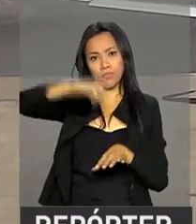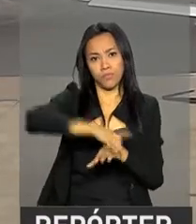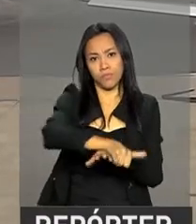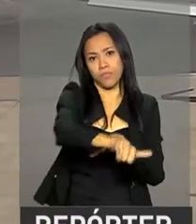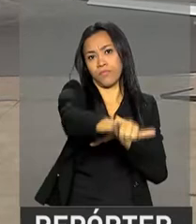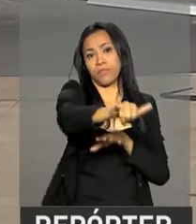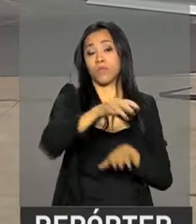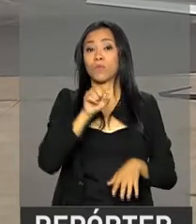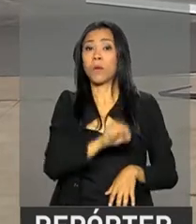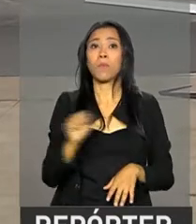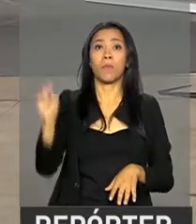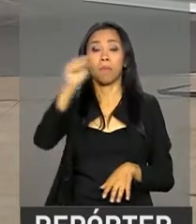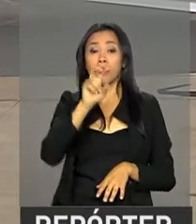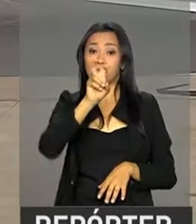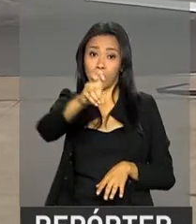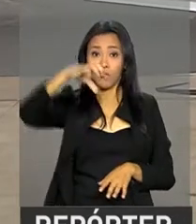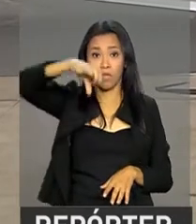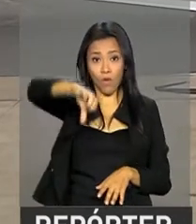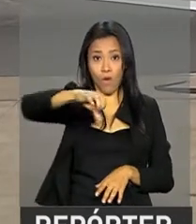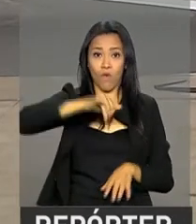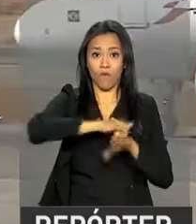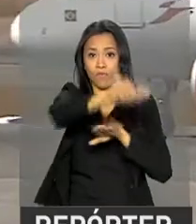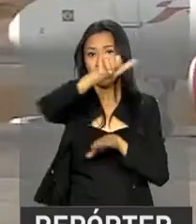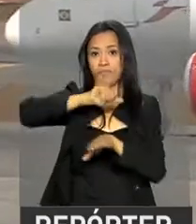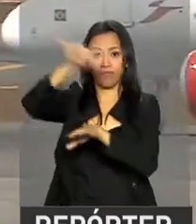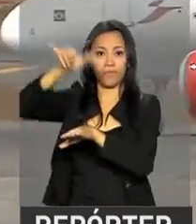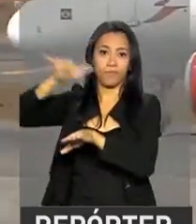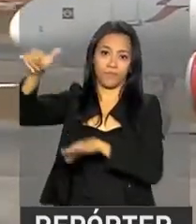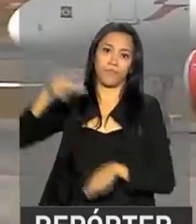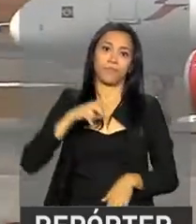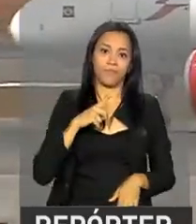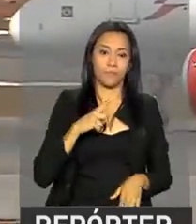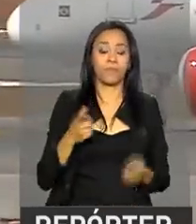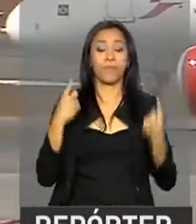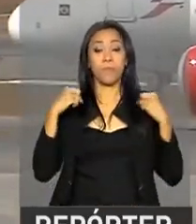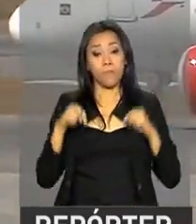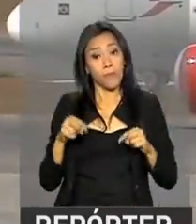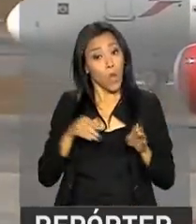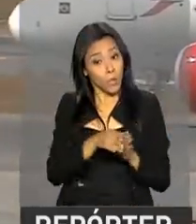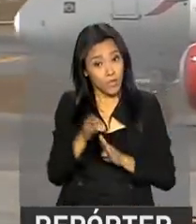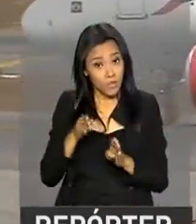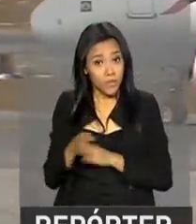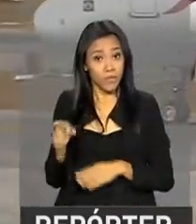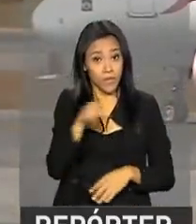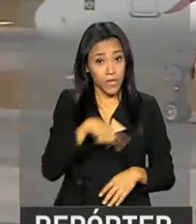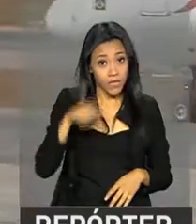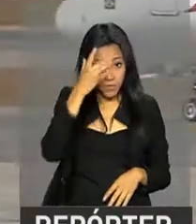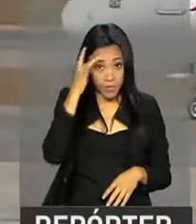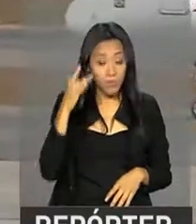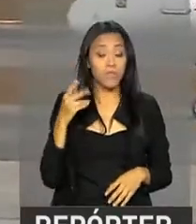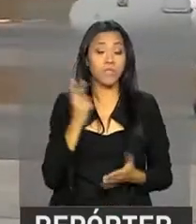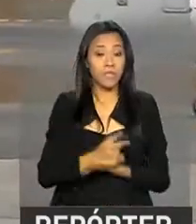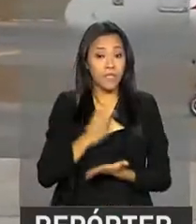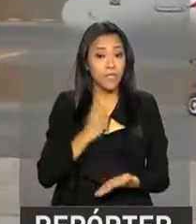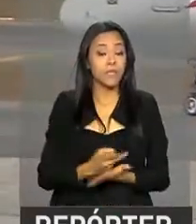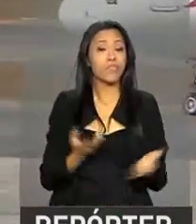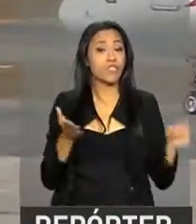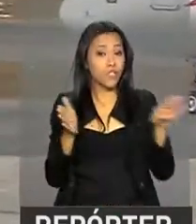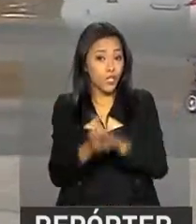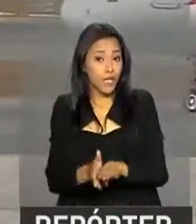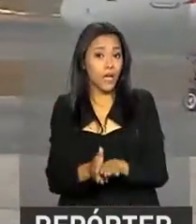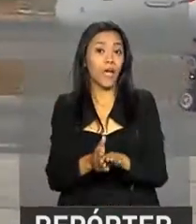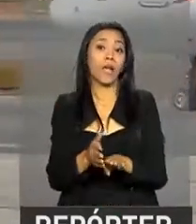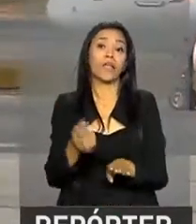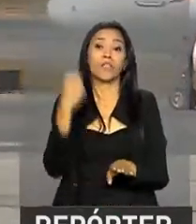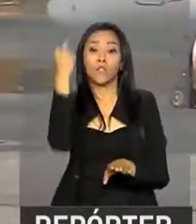59 terminais da da rede a recomendação é que os passageiros sempre cheguem com até duas horas